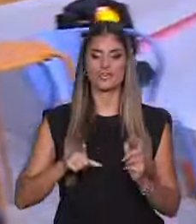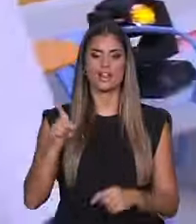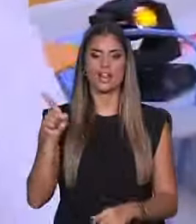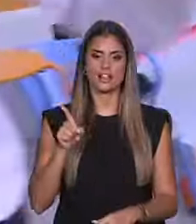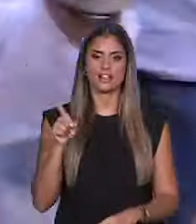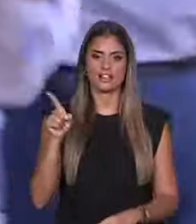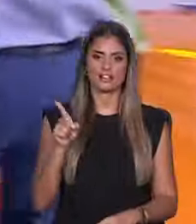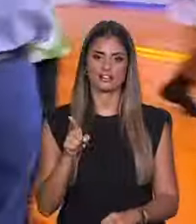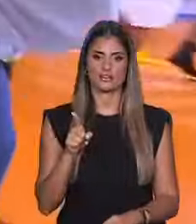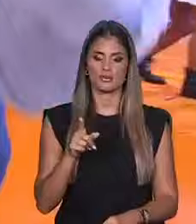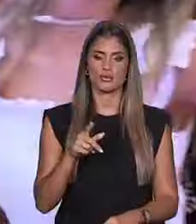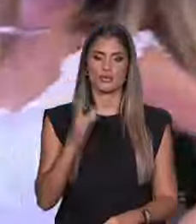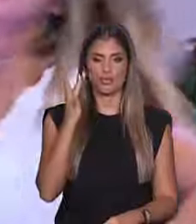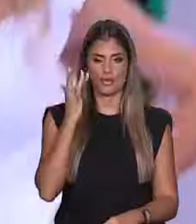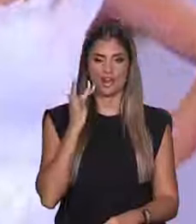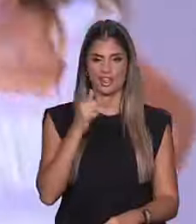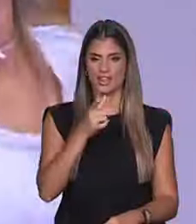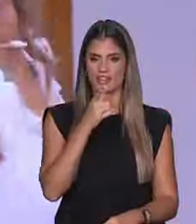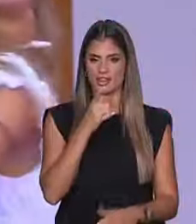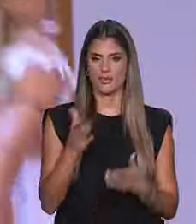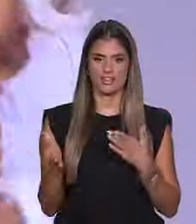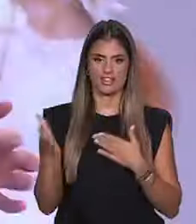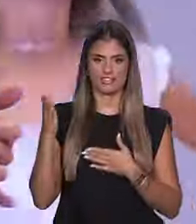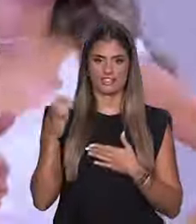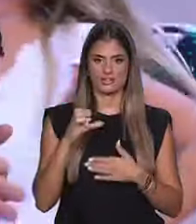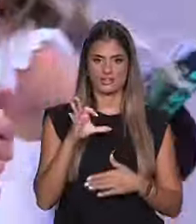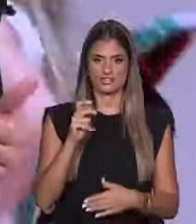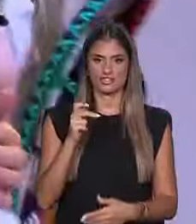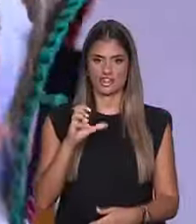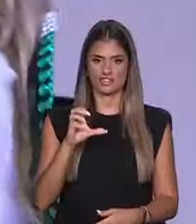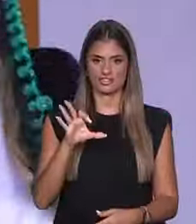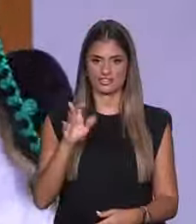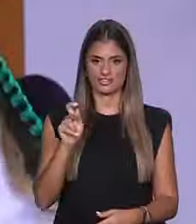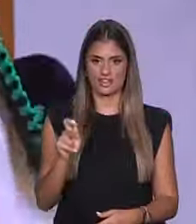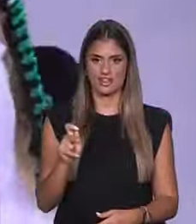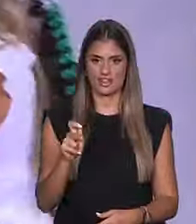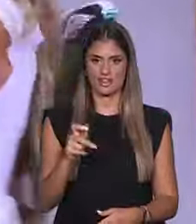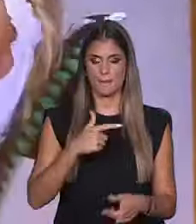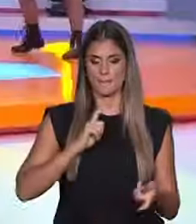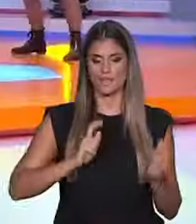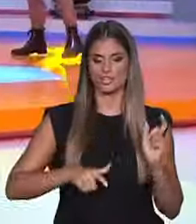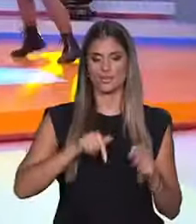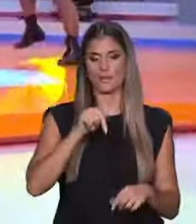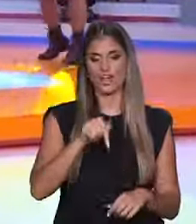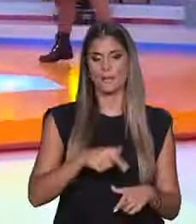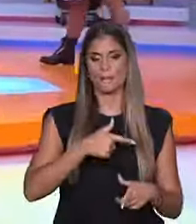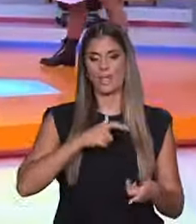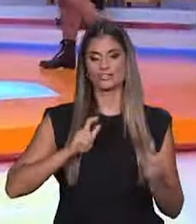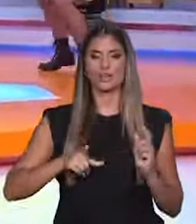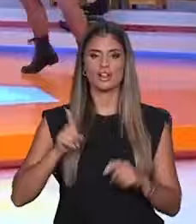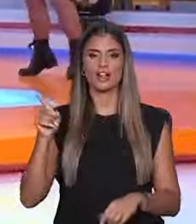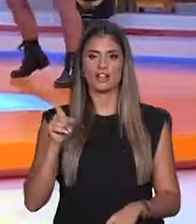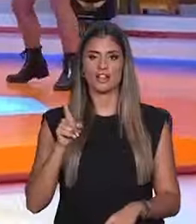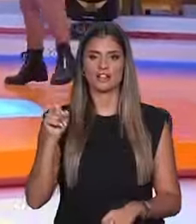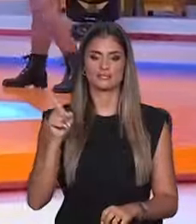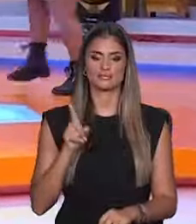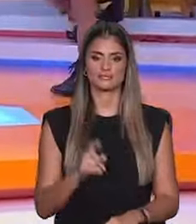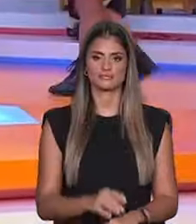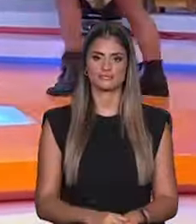lá, morena latina, dançou cha-cha-cha. México pra cá, México pra